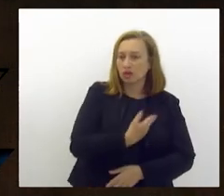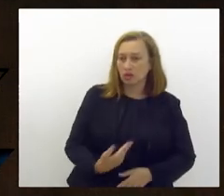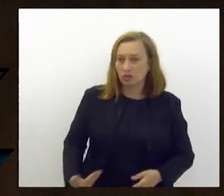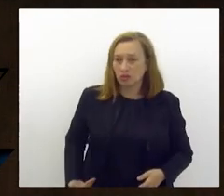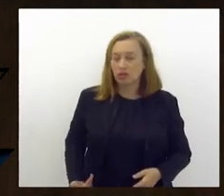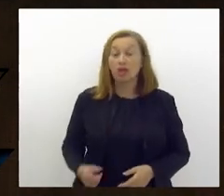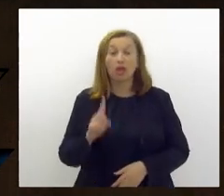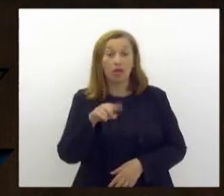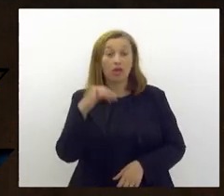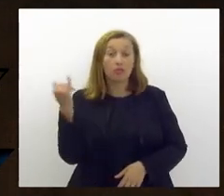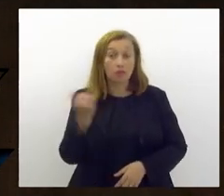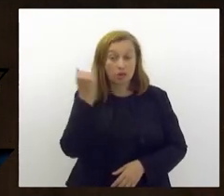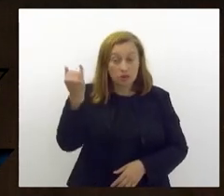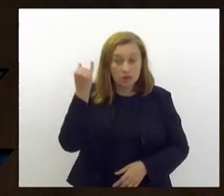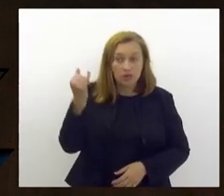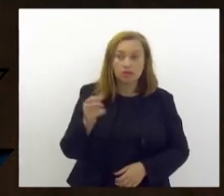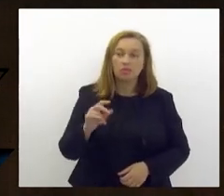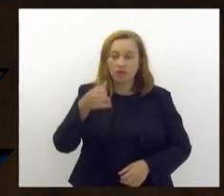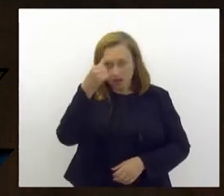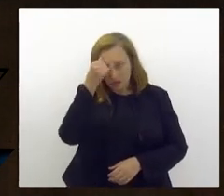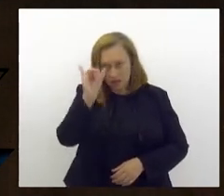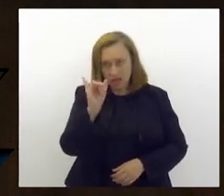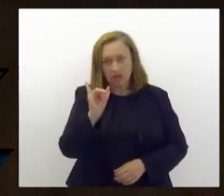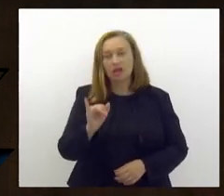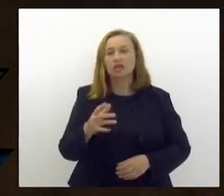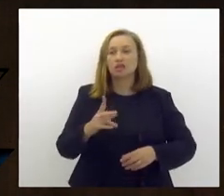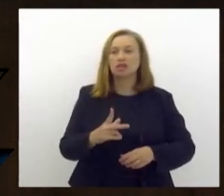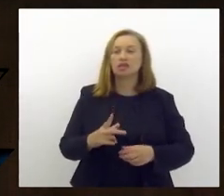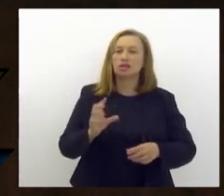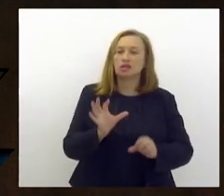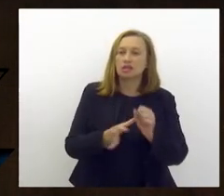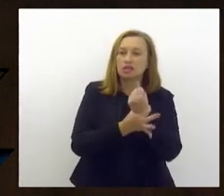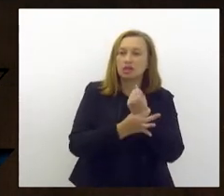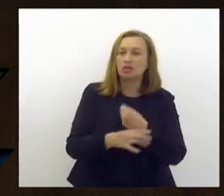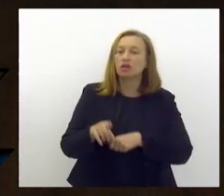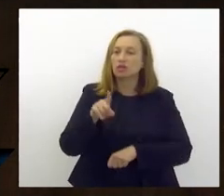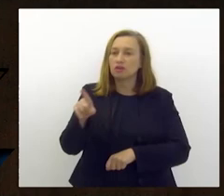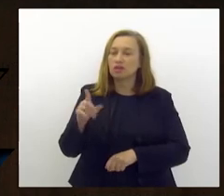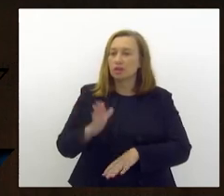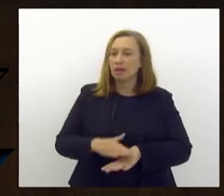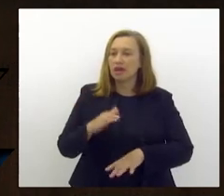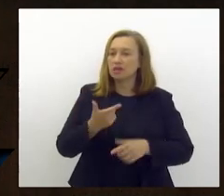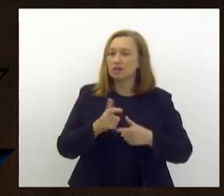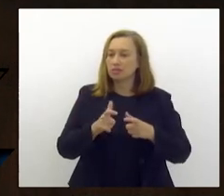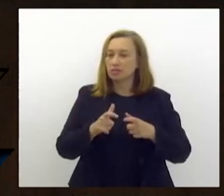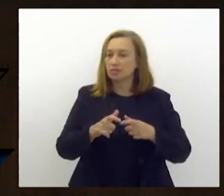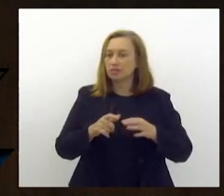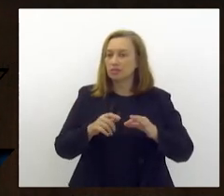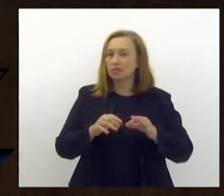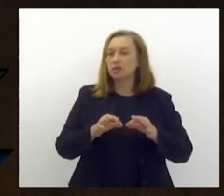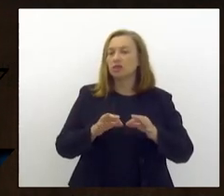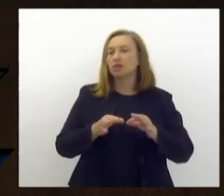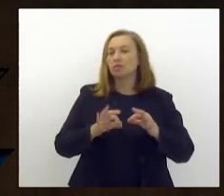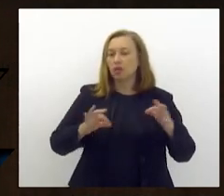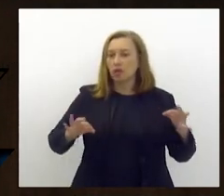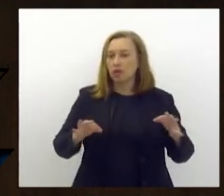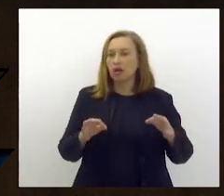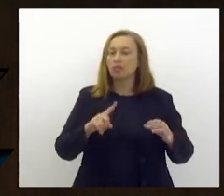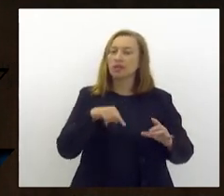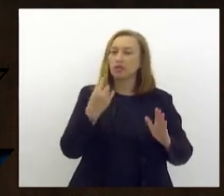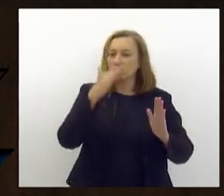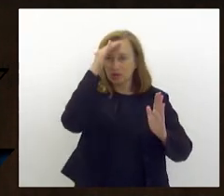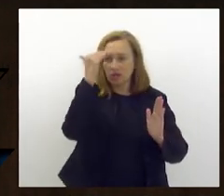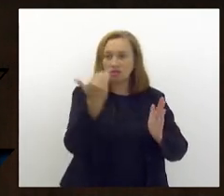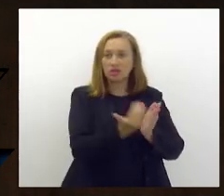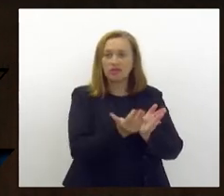é importante para prevenir e garantir. E o de vocês é muito mais amplo, eu só espero ele ser sancionado para a gente depois fazer o